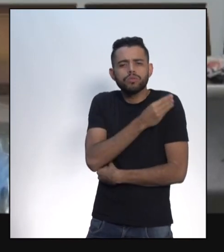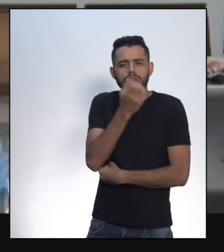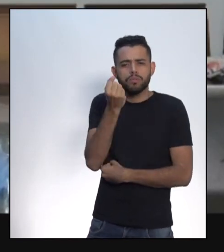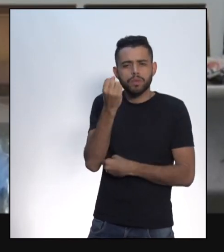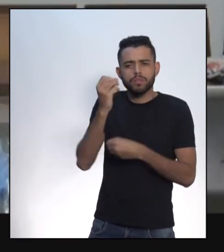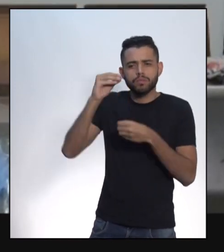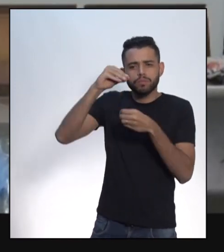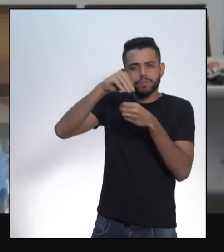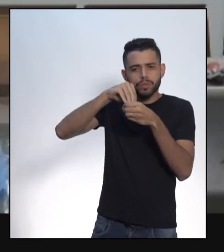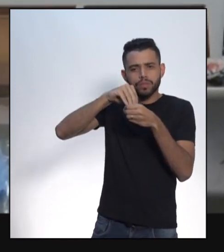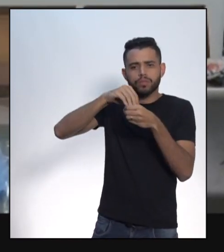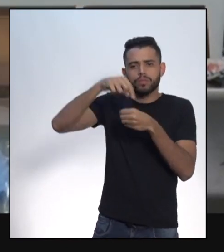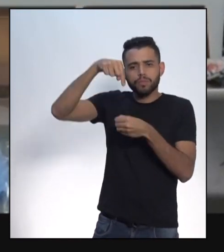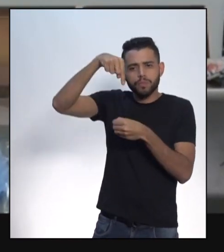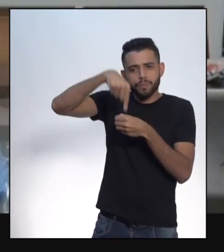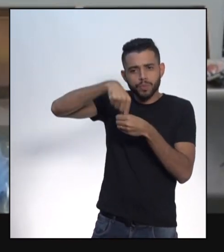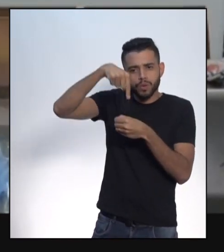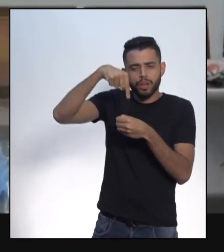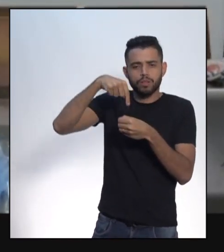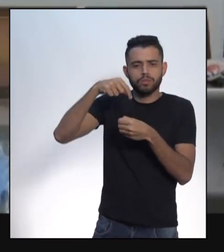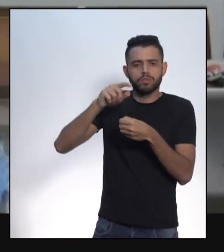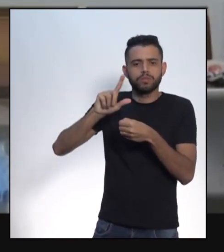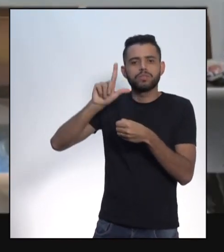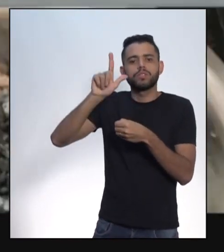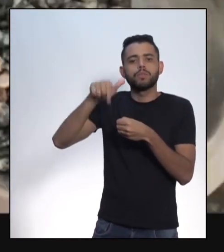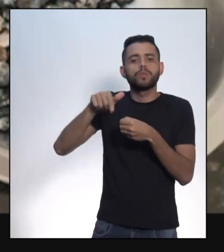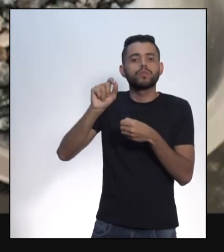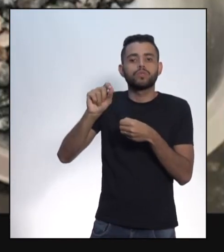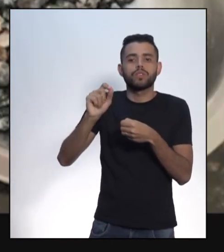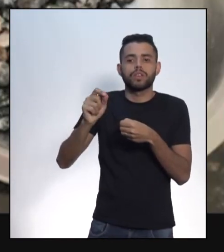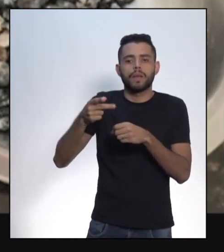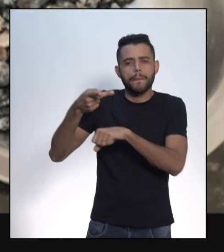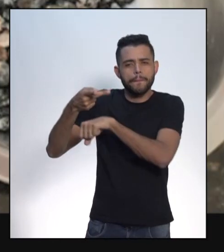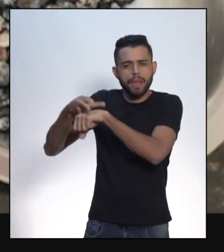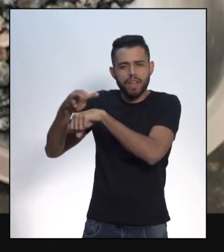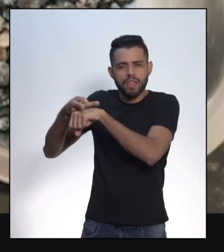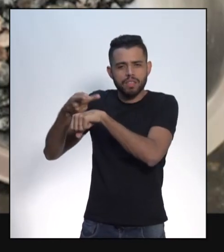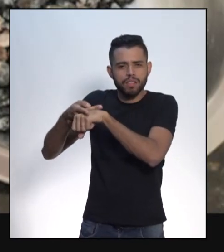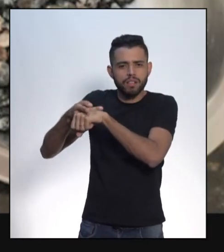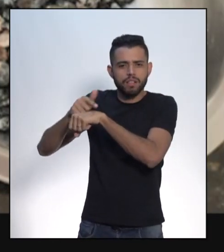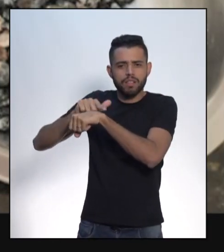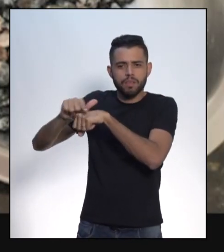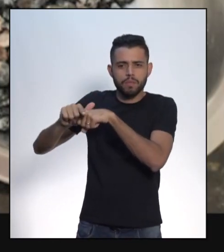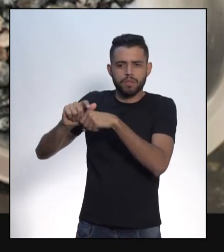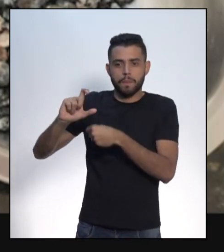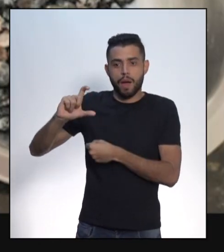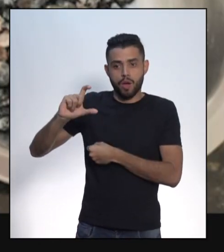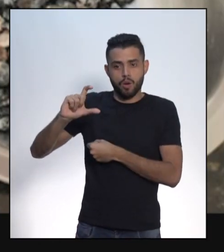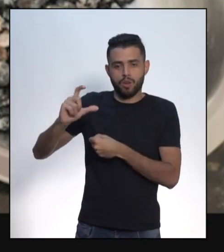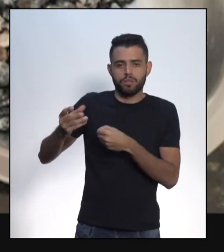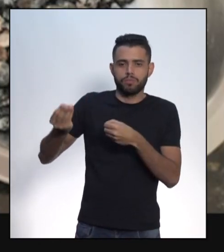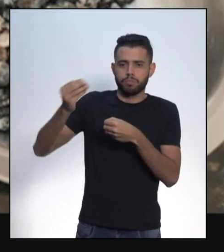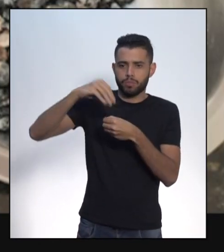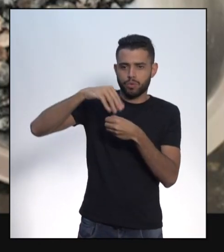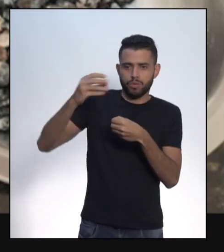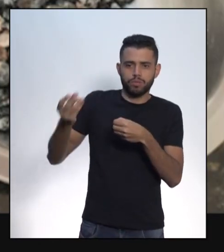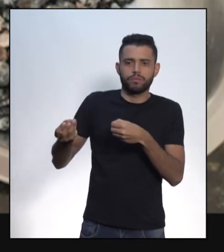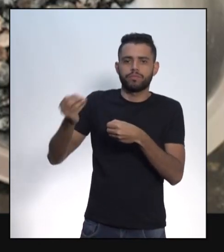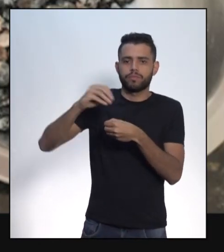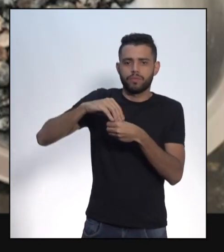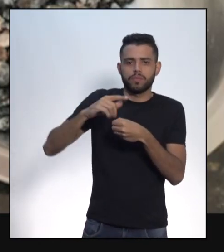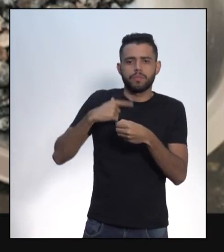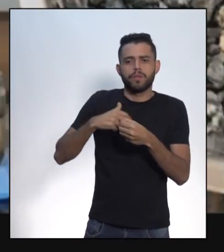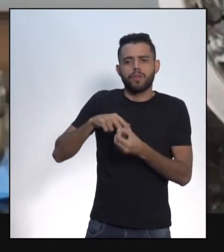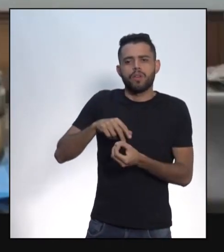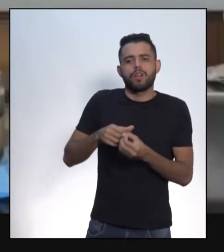um buraco na tampa. Na sequência, iremos colocar as pedras maiores para dar